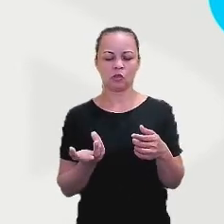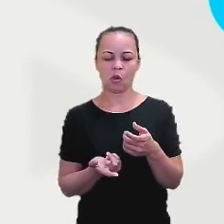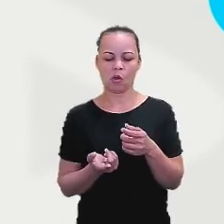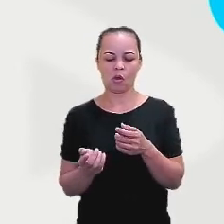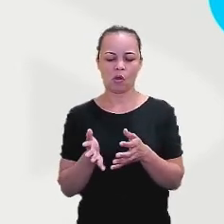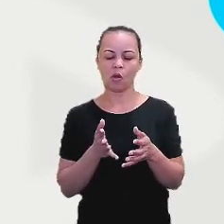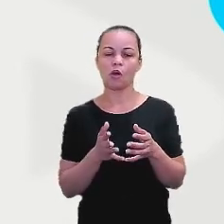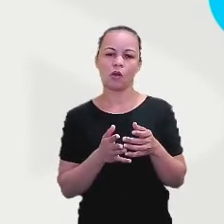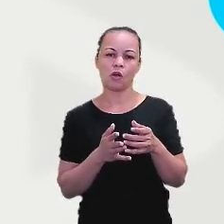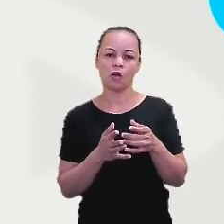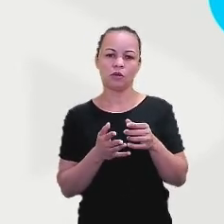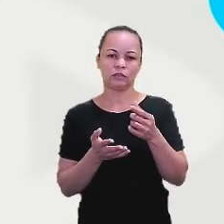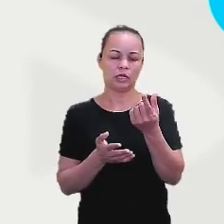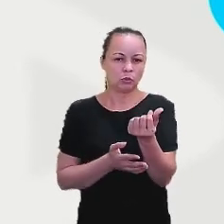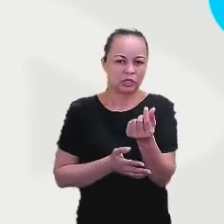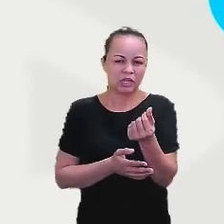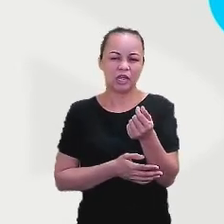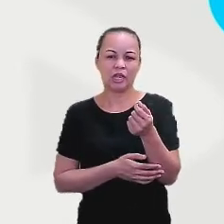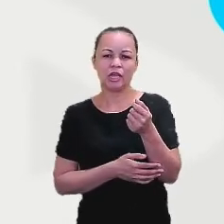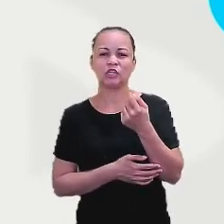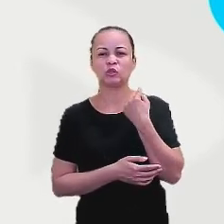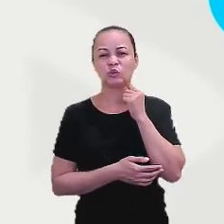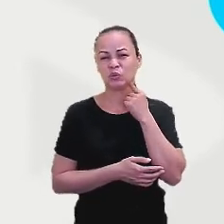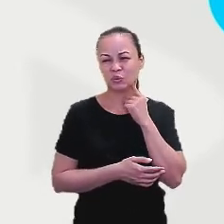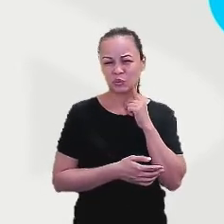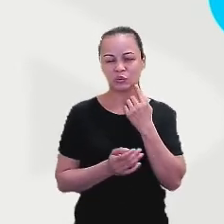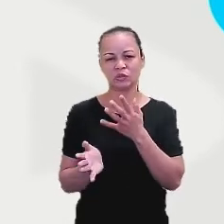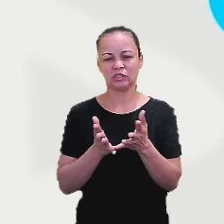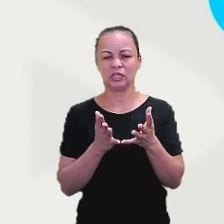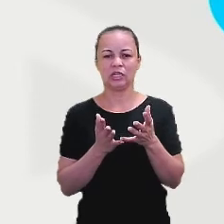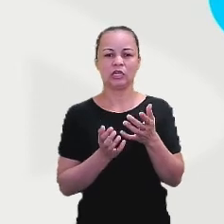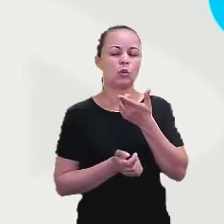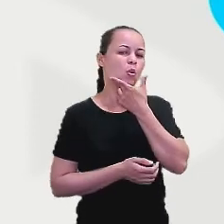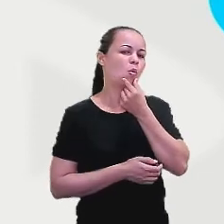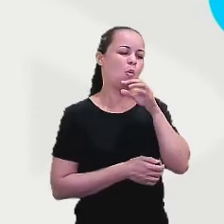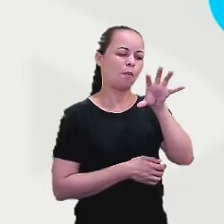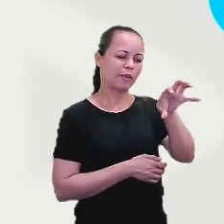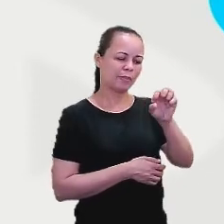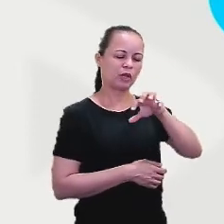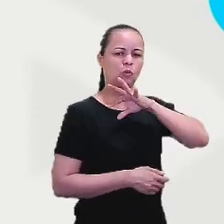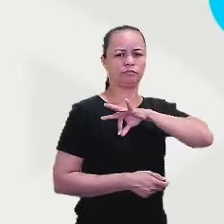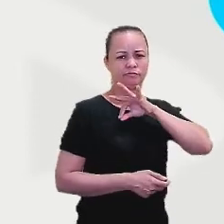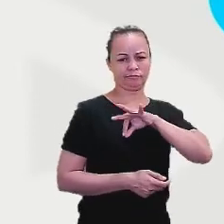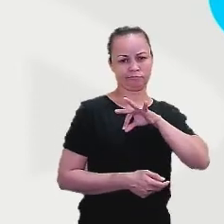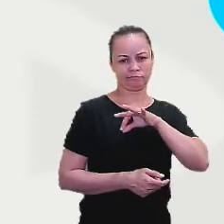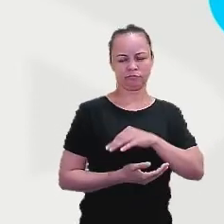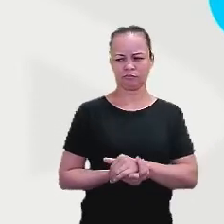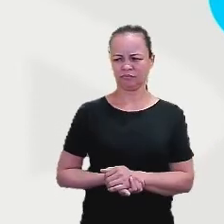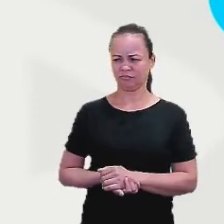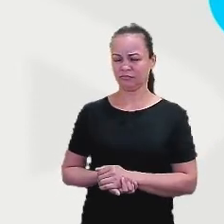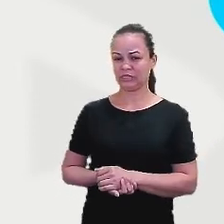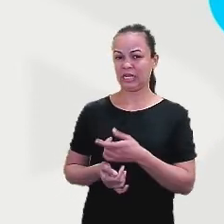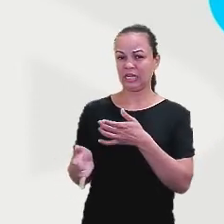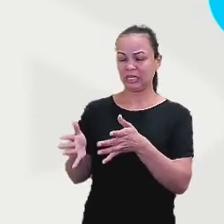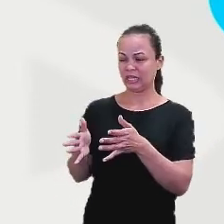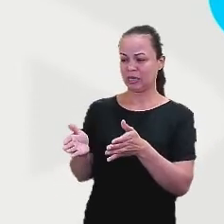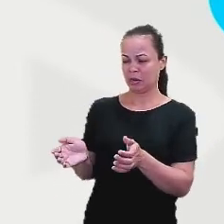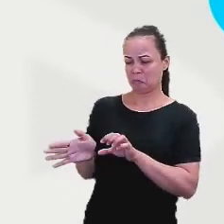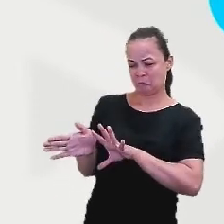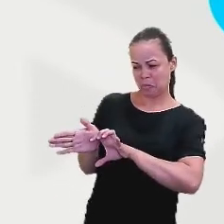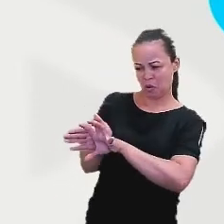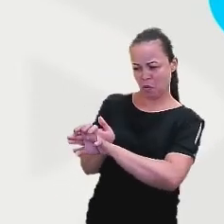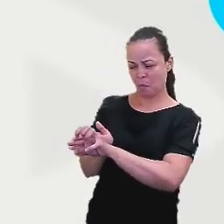e imundas. O operário pegou o minguado salário. Que micróbios podem sobreviver com um